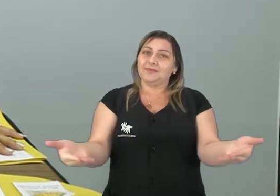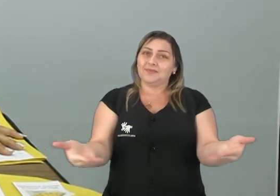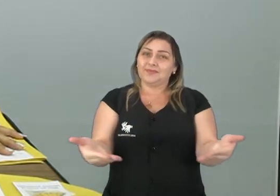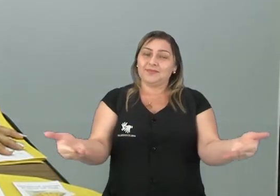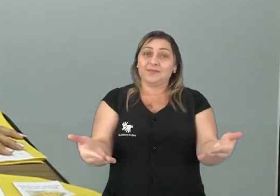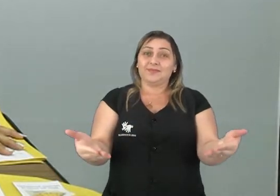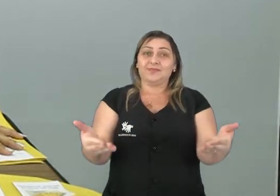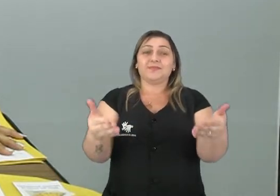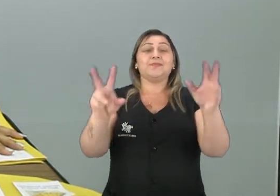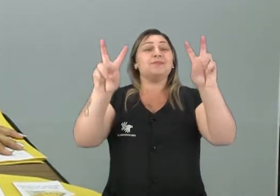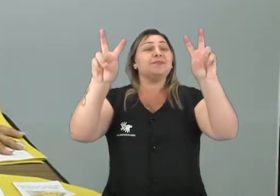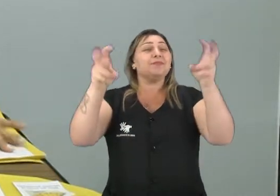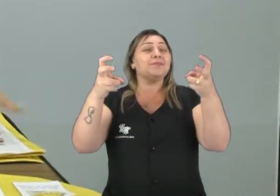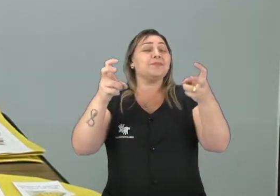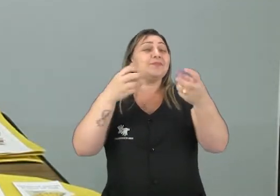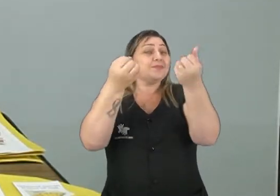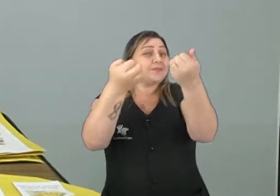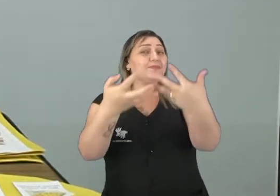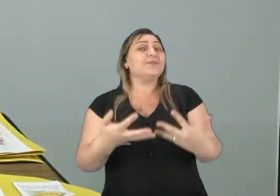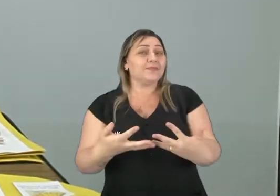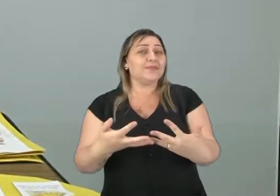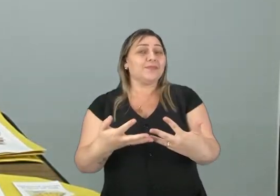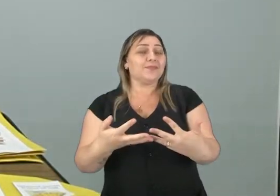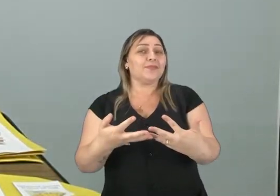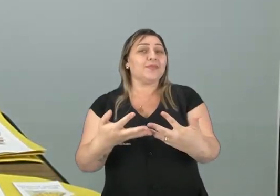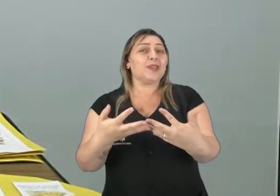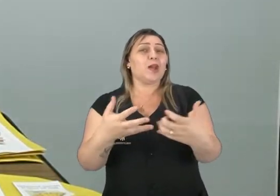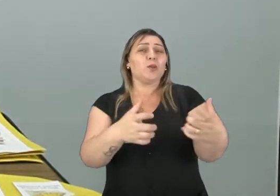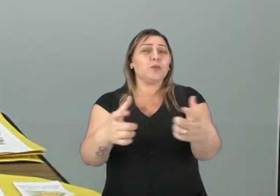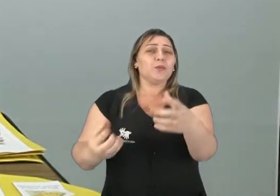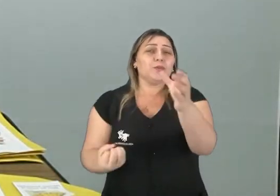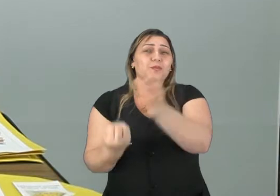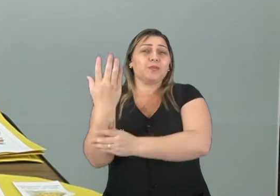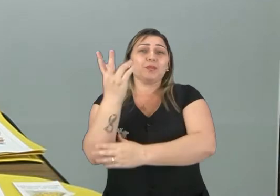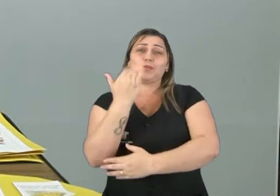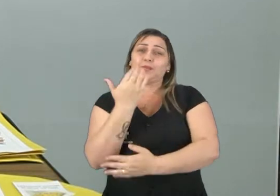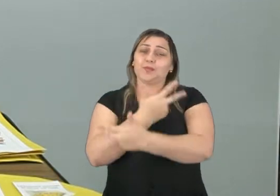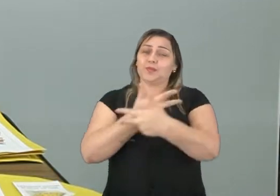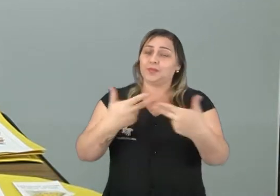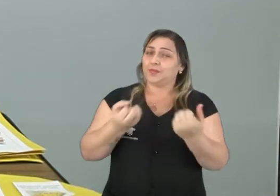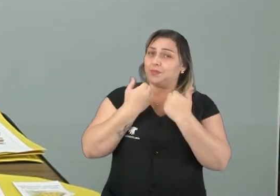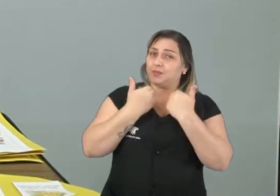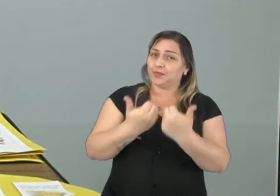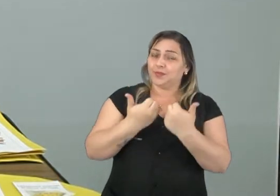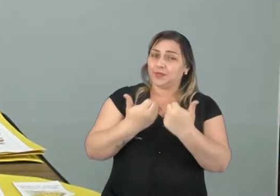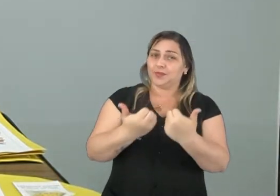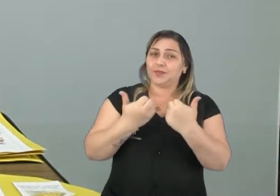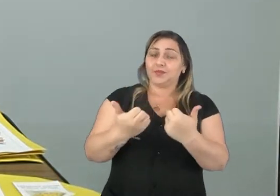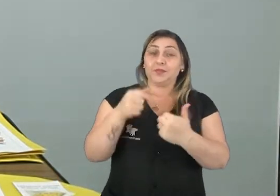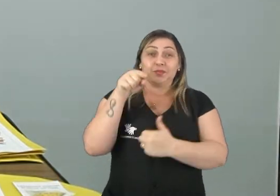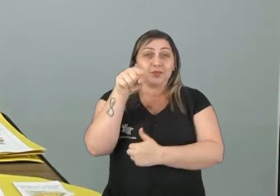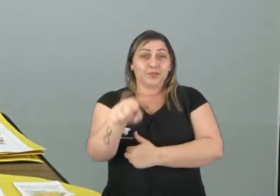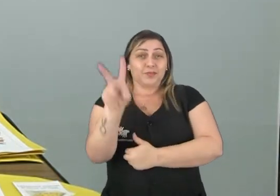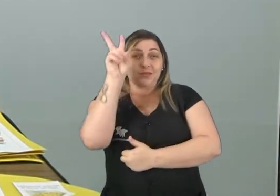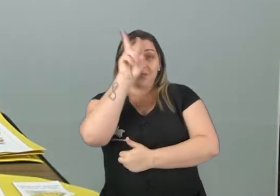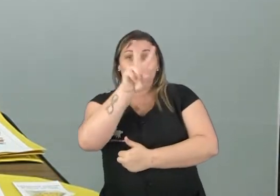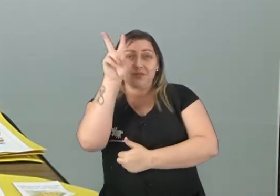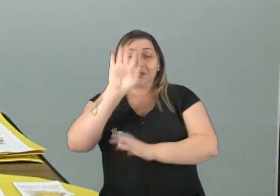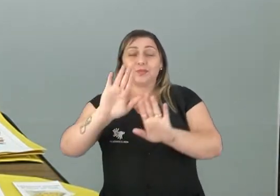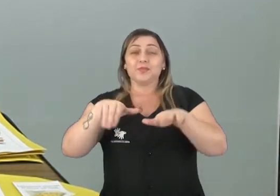Estamos falando sobre o que mesmo? Estamos falando sobre o percurso dos alimentos. Muito bem! Você ainda lembra